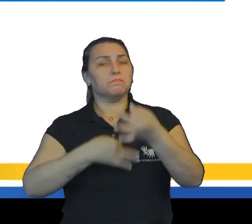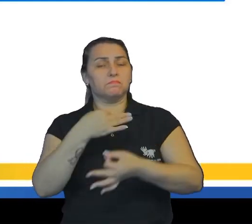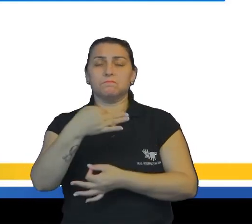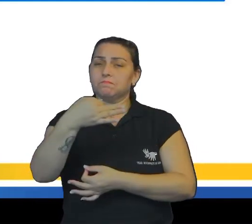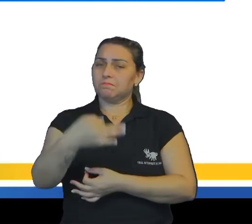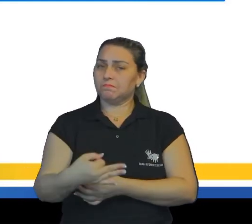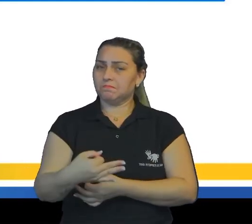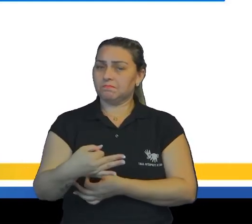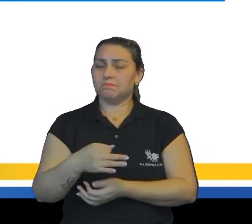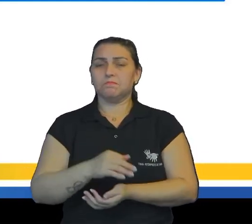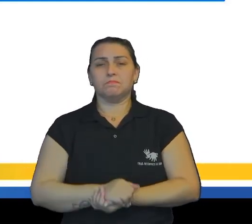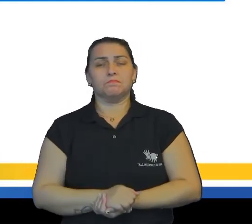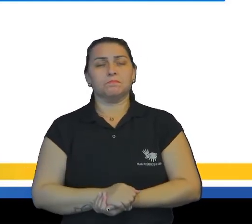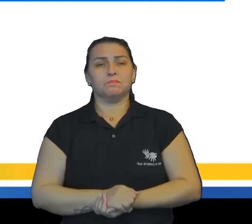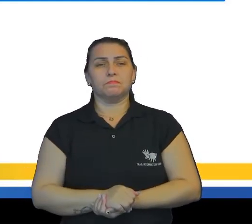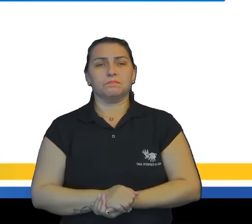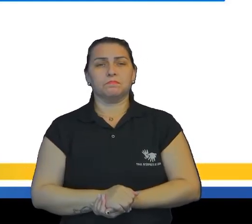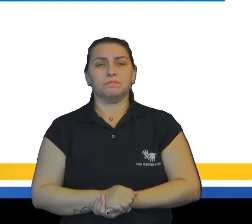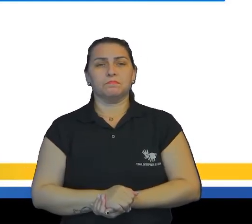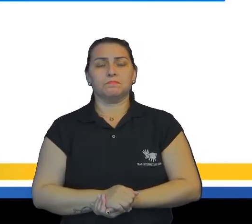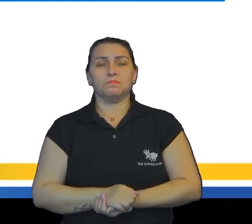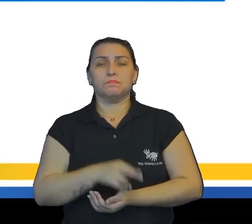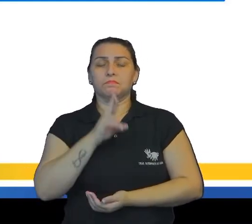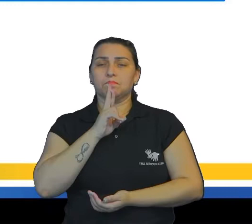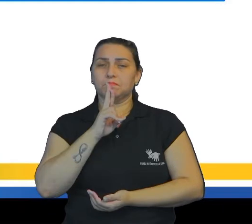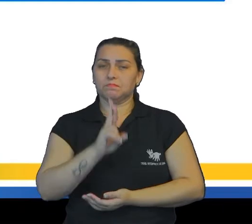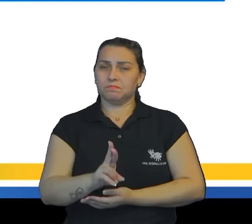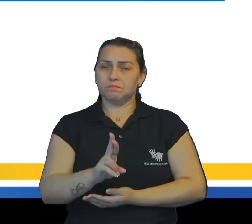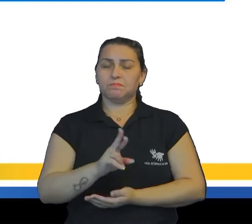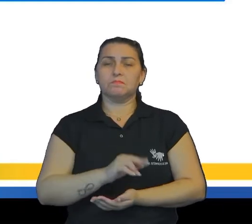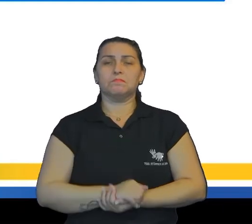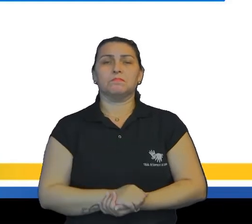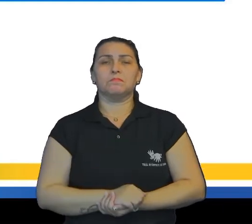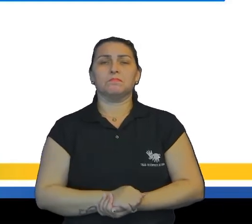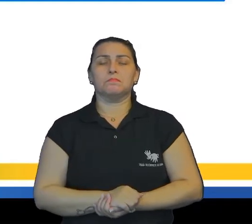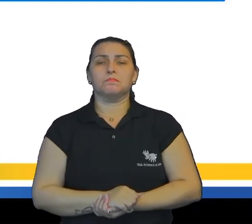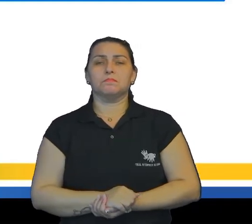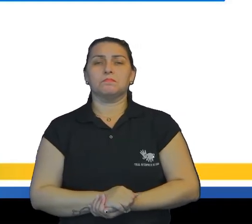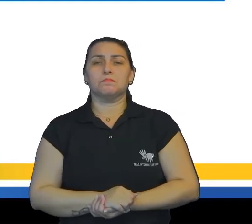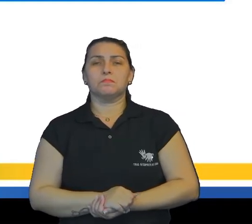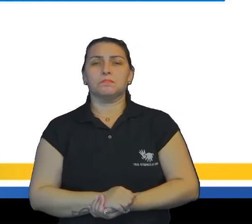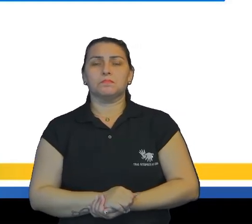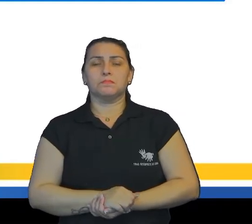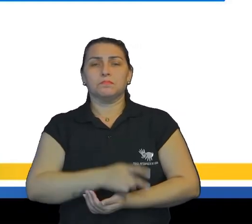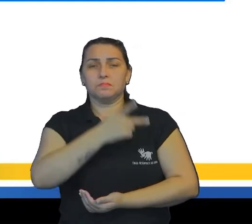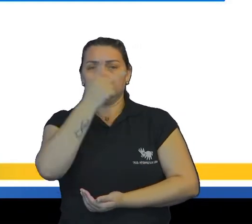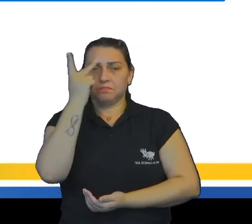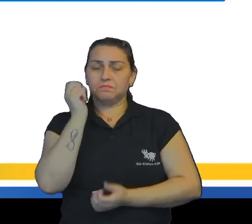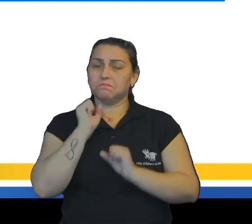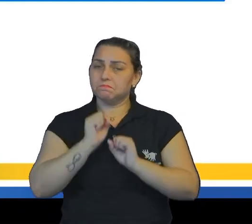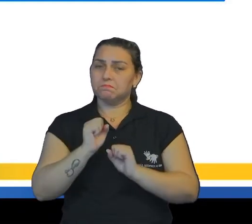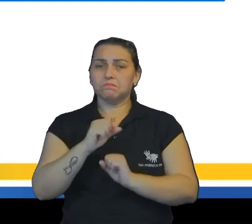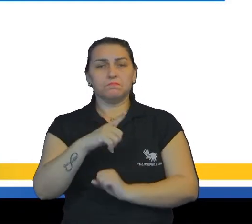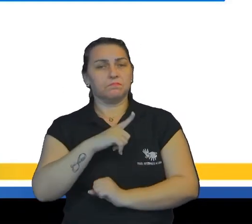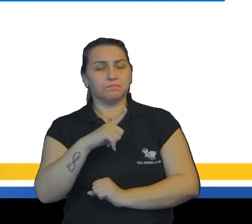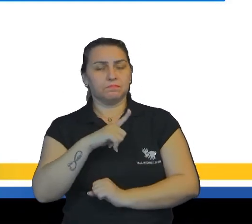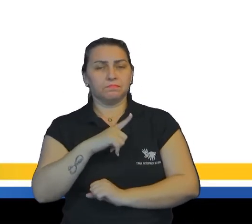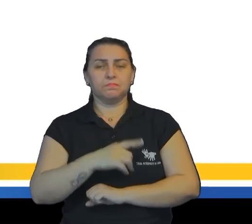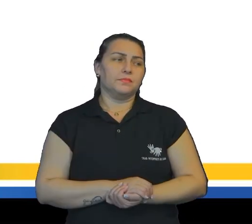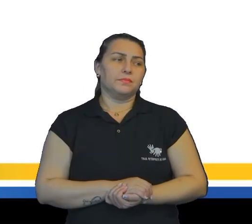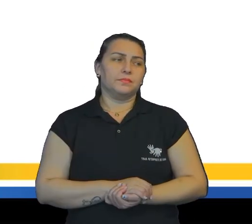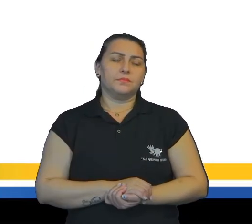está certo. Ele funciona como uma resposta ao senso comum que o interlocutor pode ter.